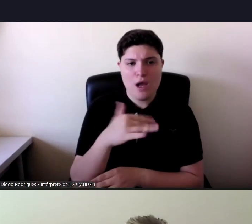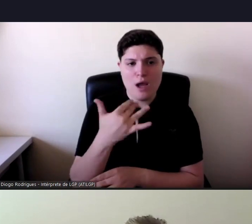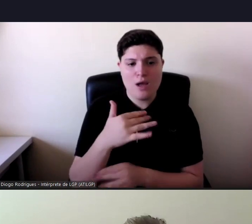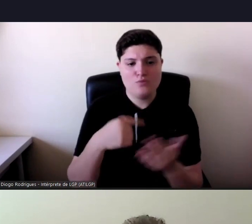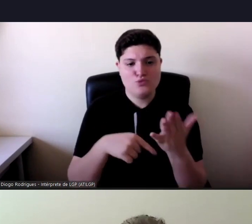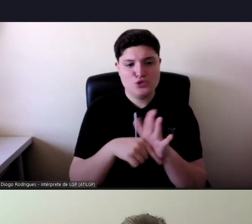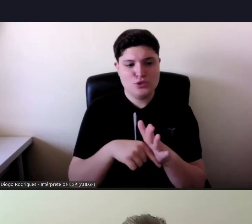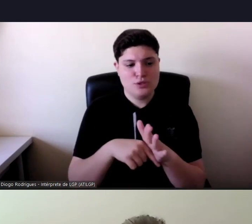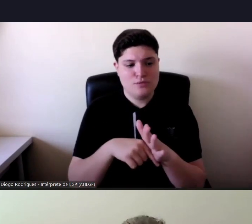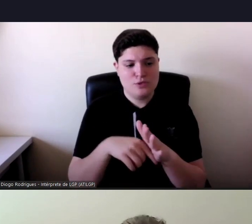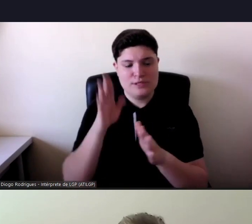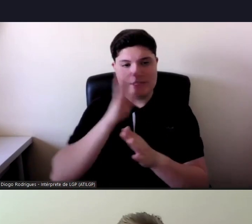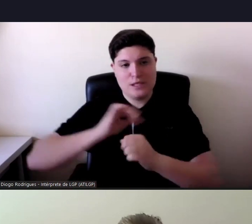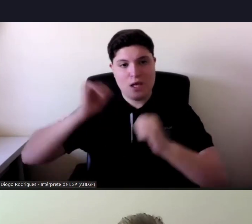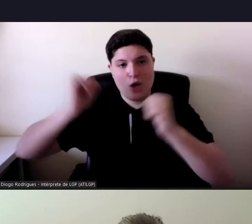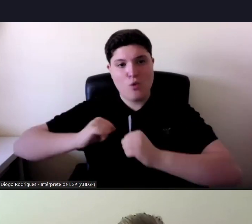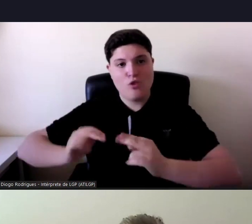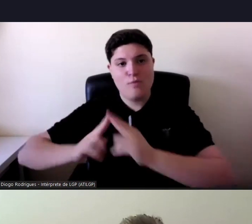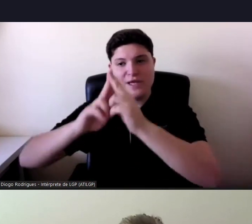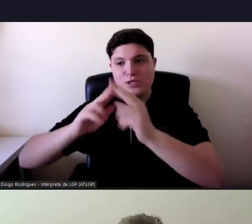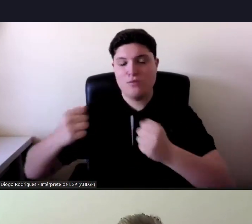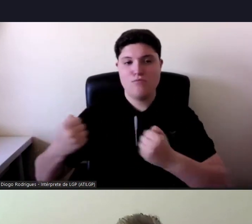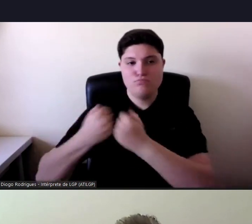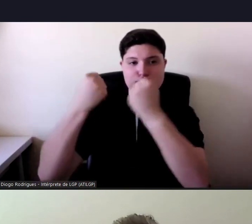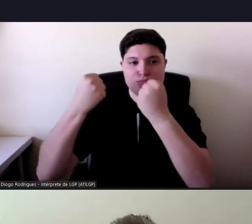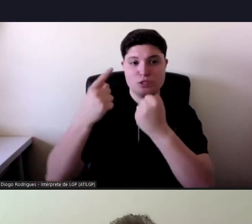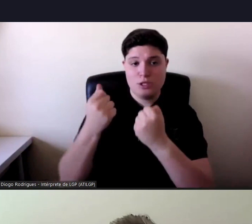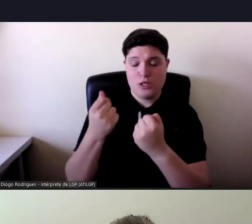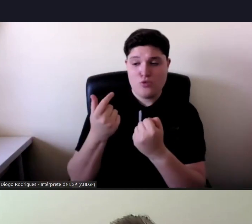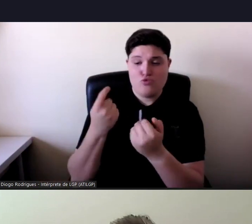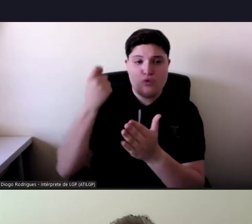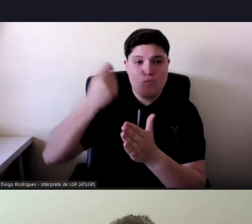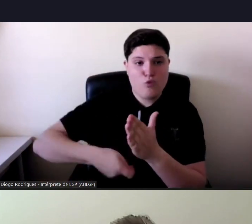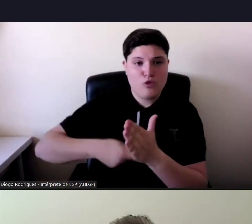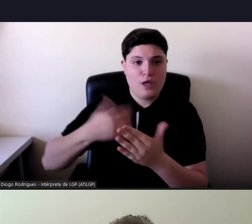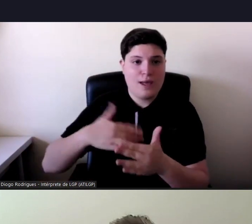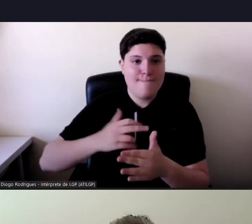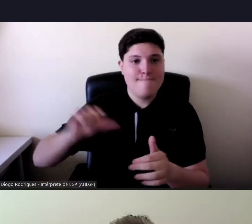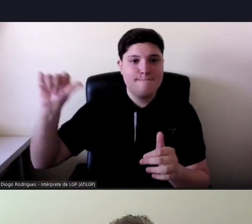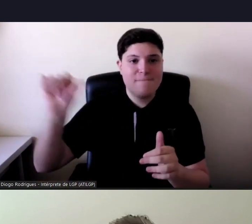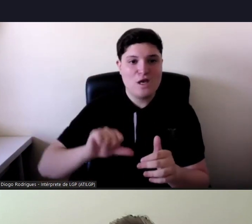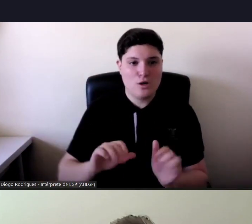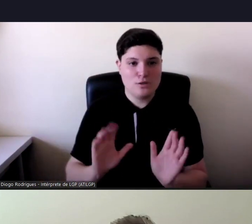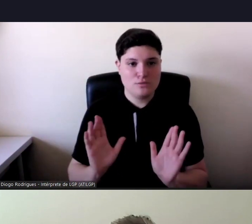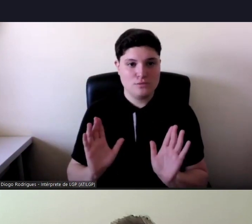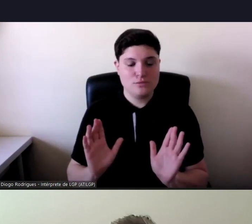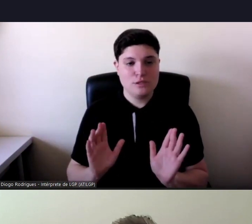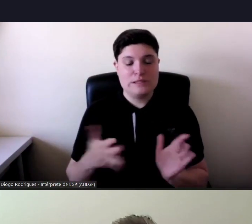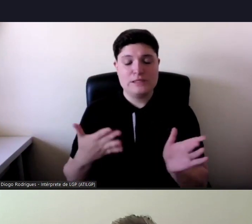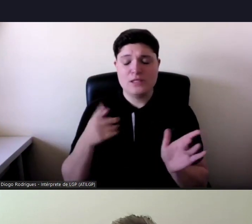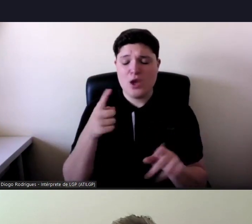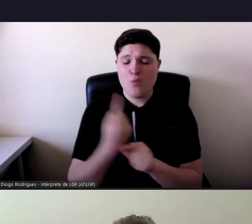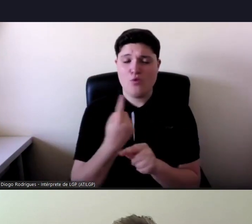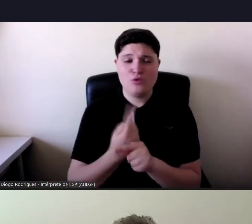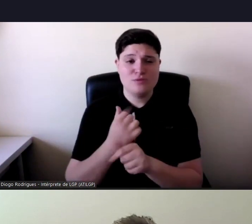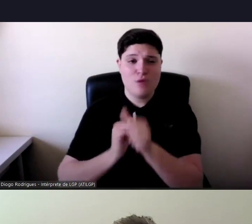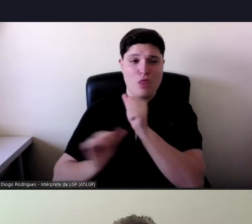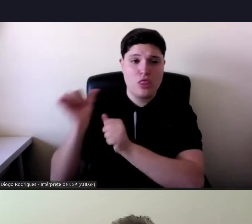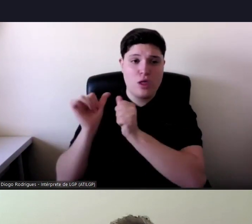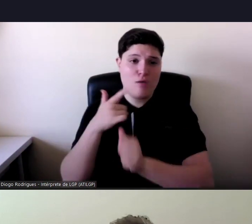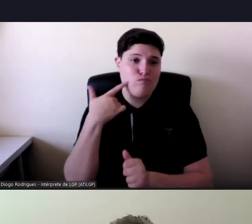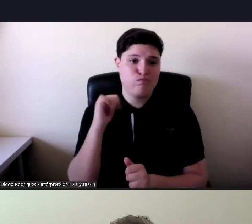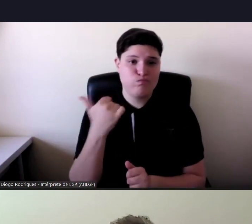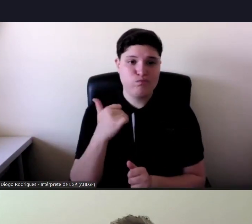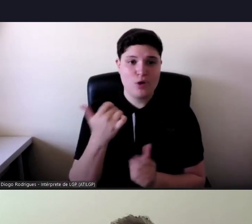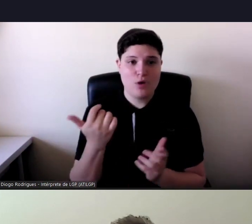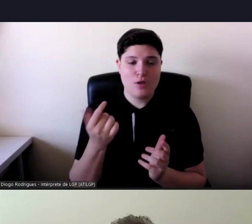dar-lhes, digamos, visibilidade económica, da mesma forma que os negativos também têm que ter, e com base nisto, começar a ser